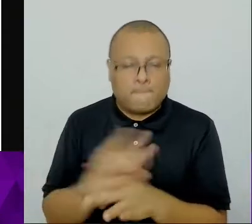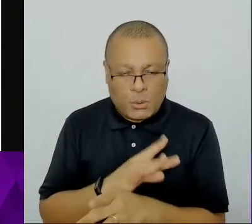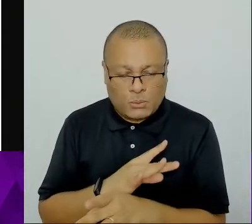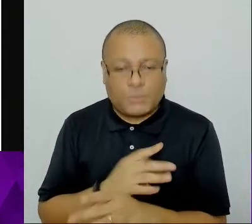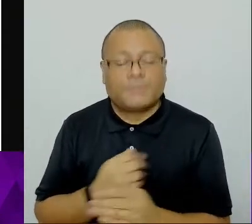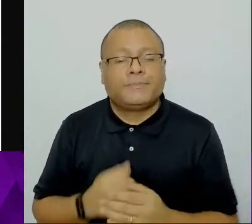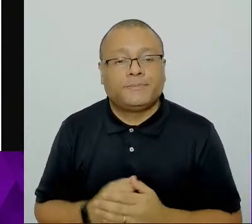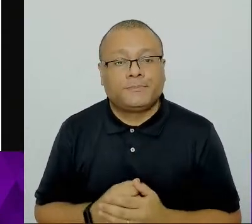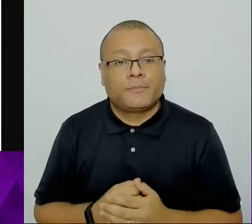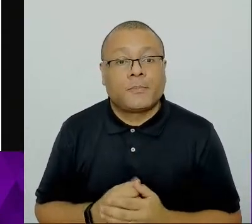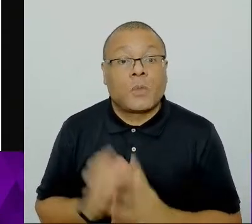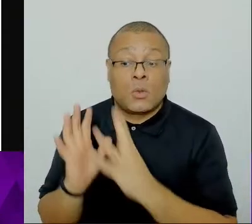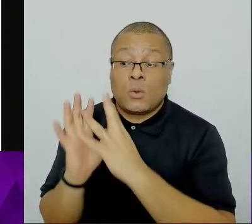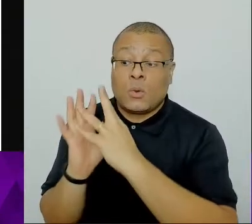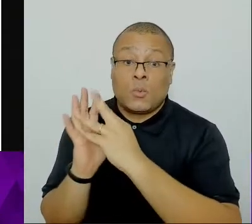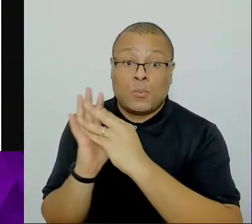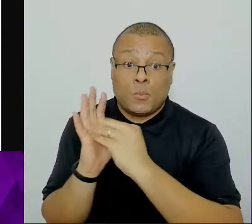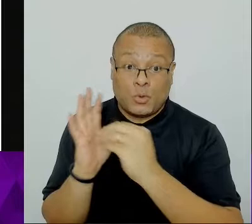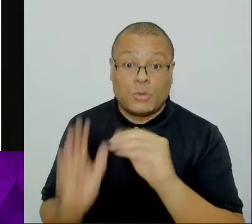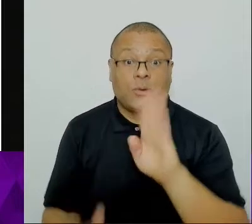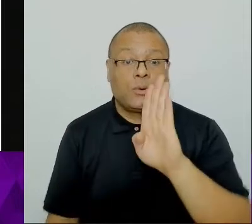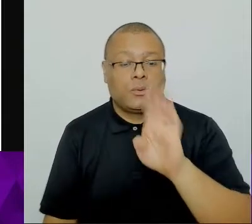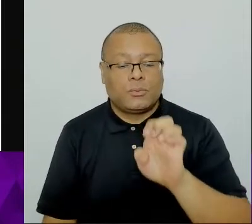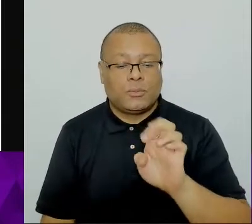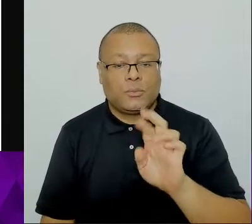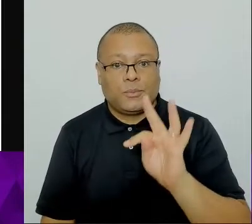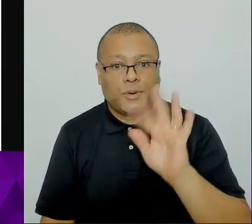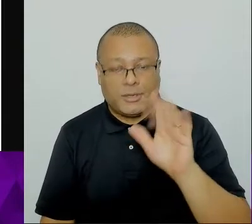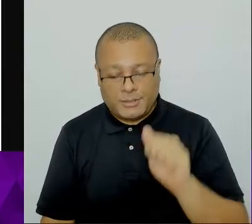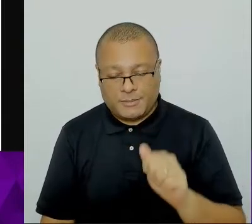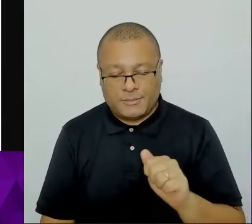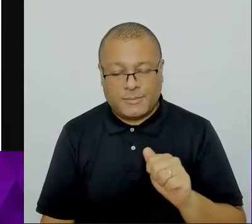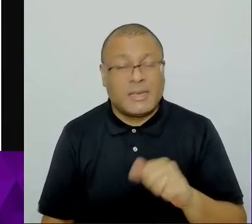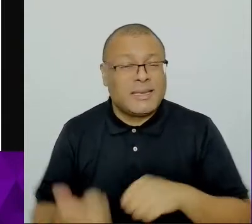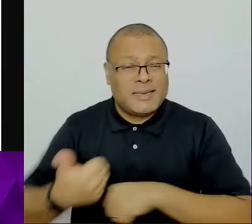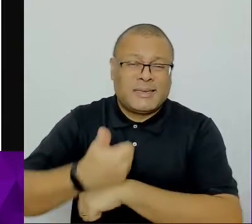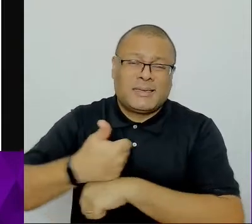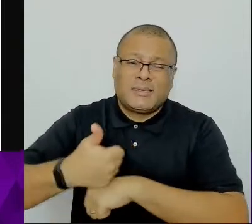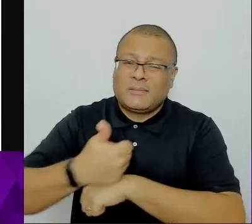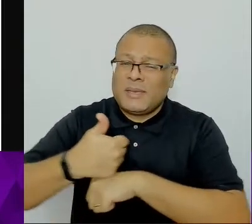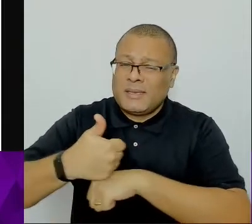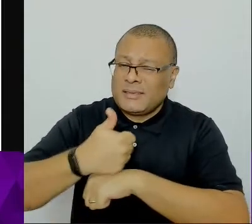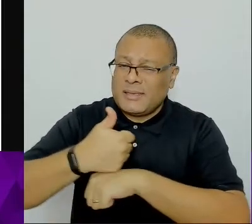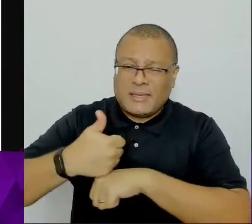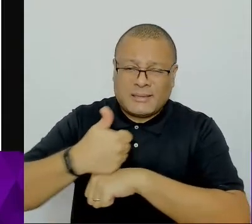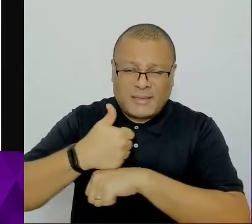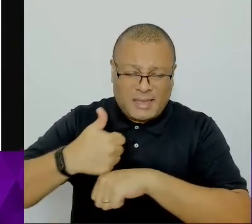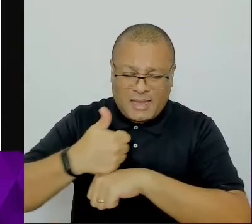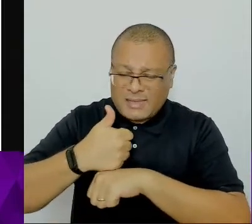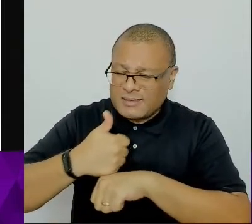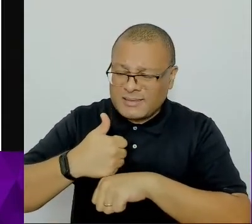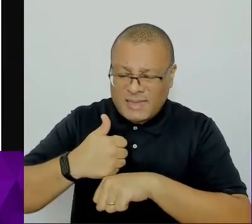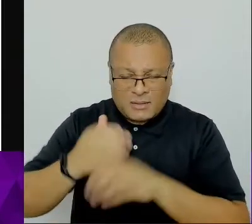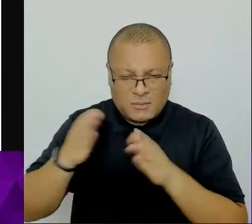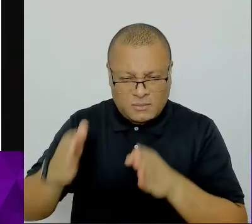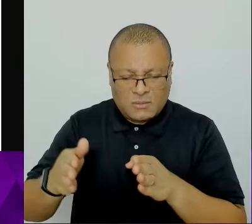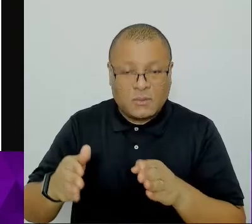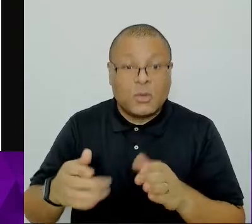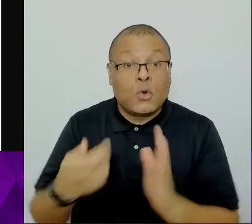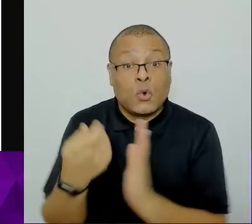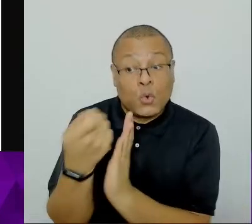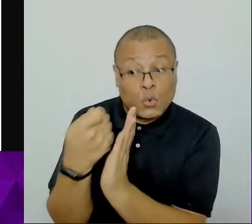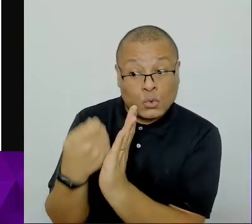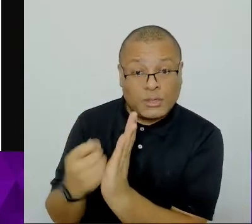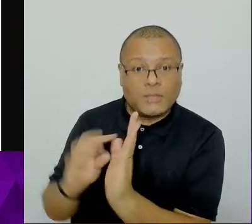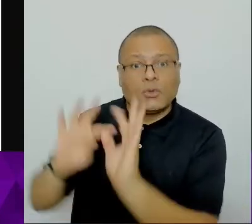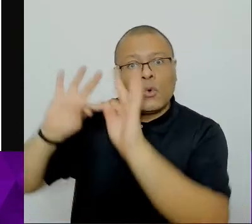tanto modelos do BERT especializados para pós-processamento, né, do texto,